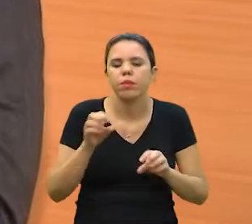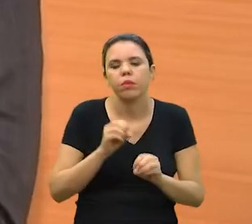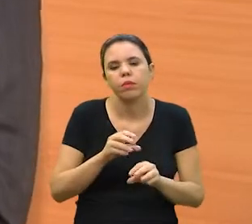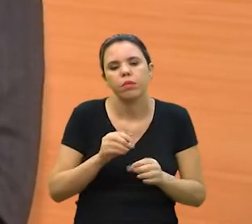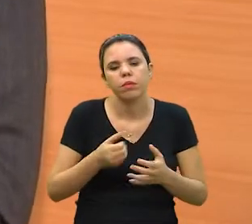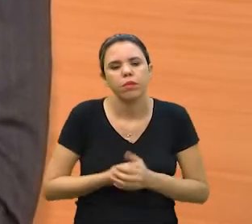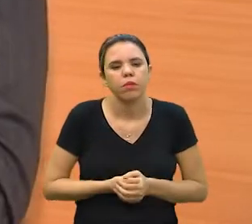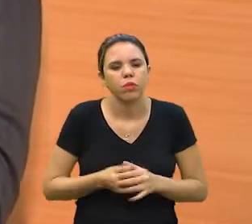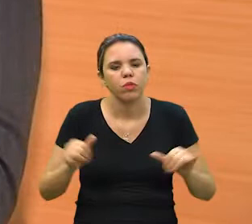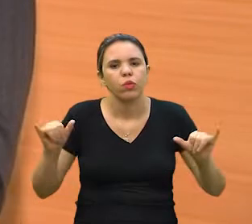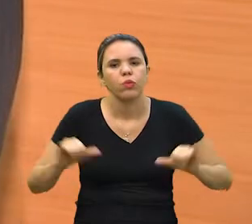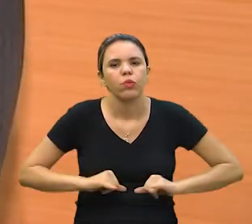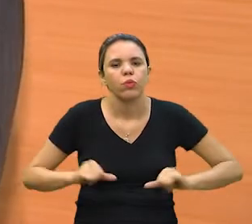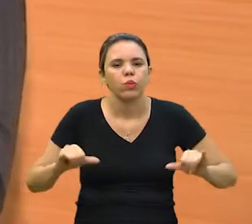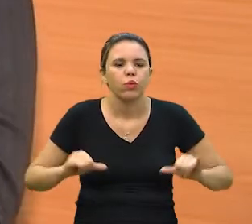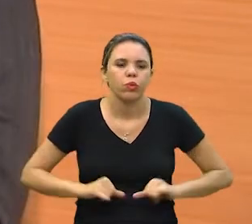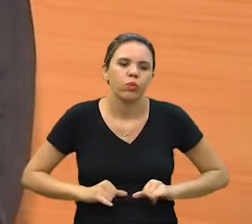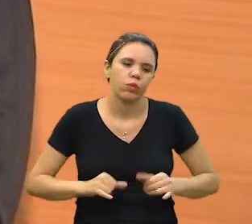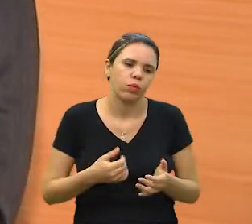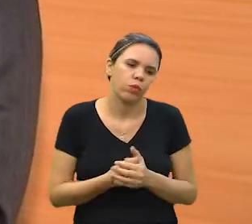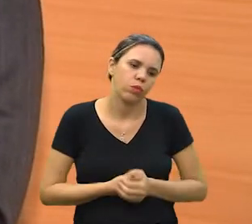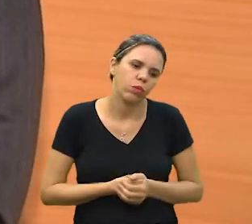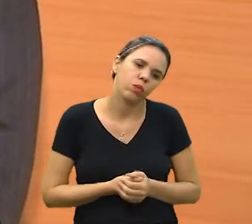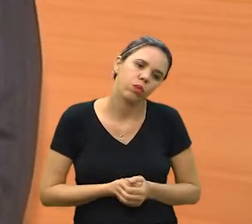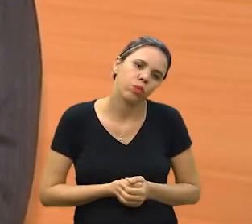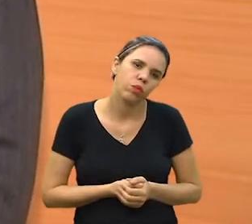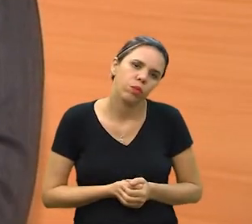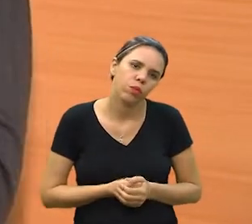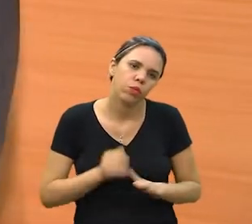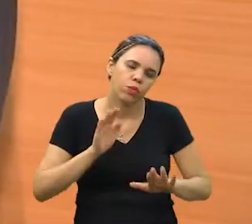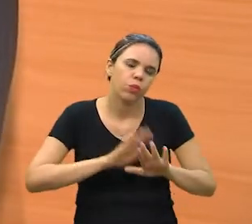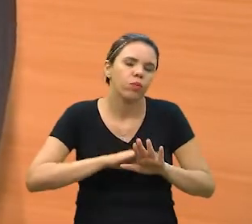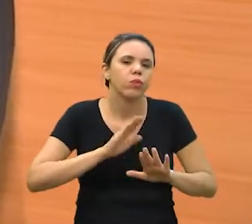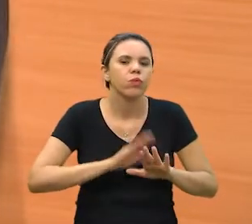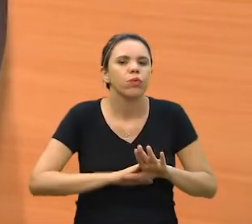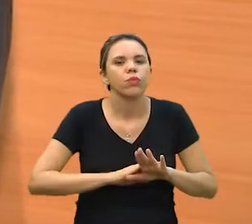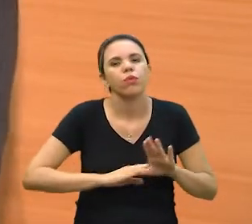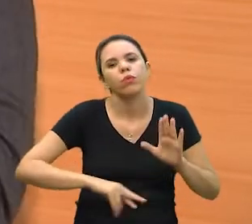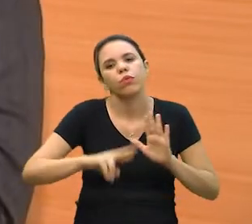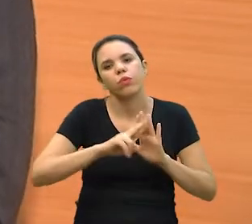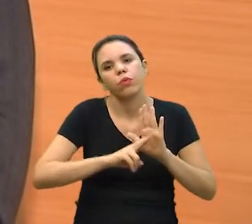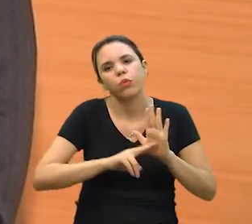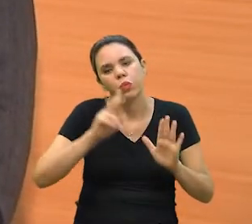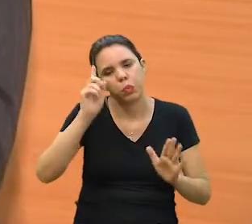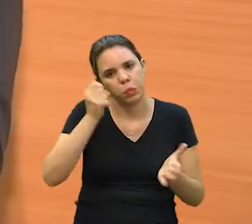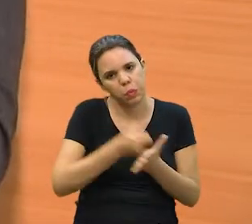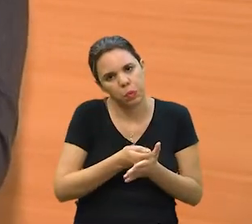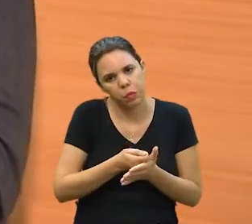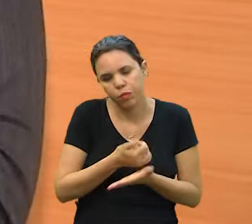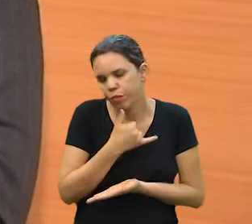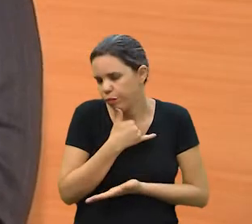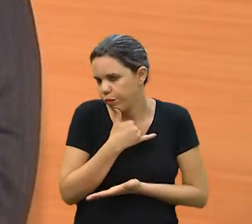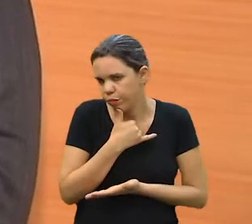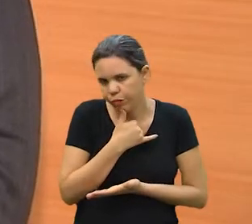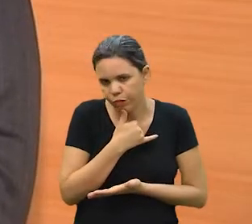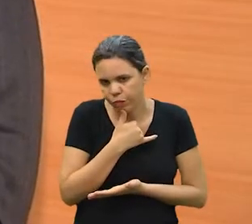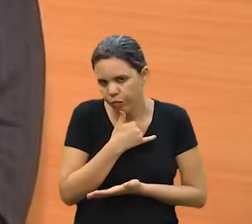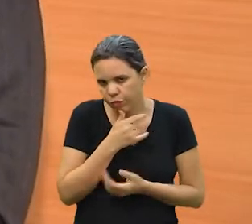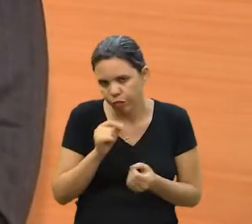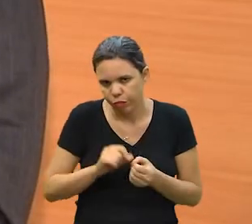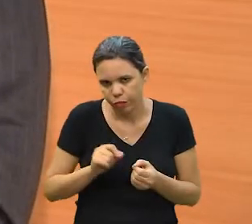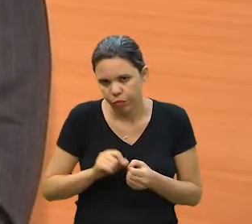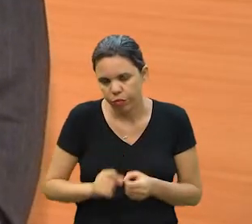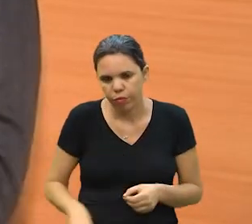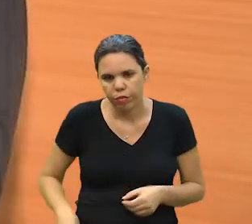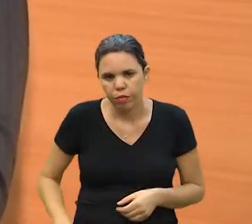da educação, ela sofre, infelizmente, com uma ideologia, uma doutrinação e, infelizmente, tem